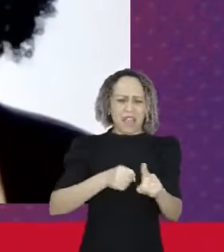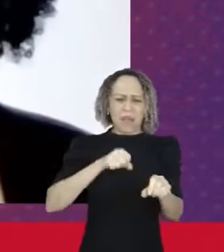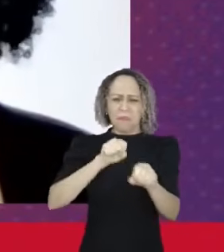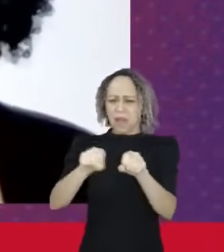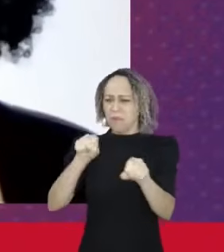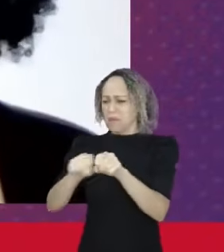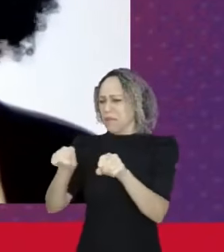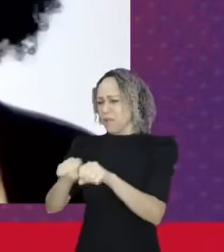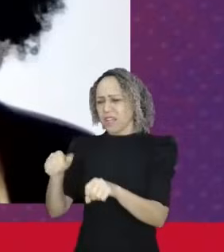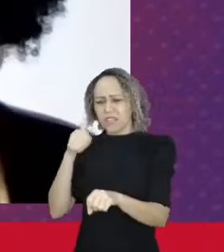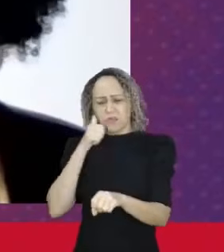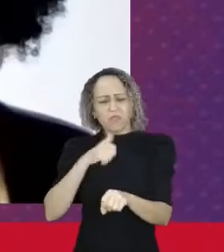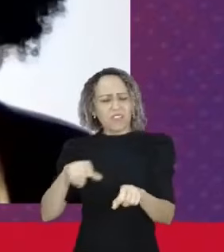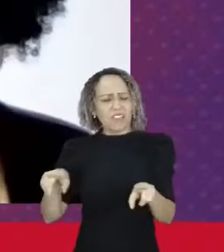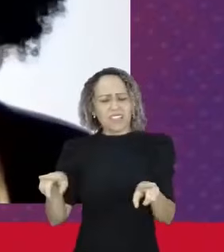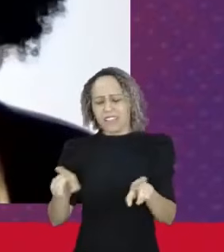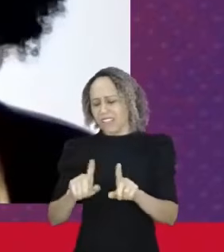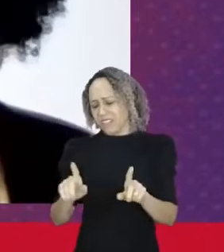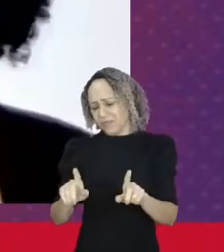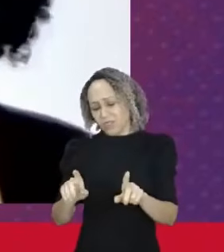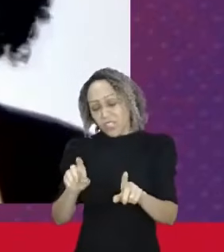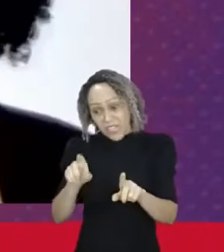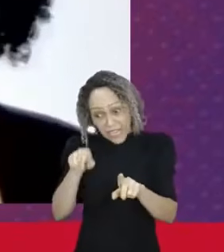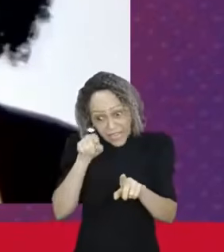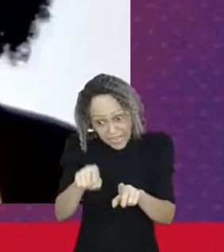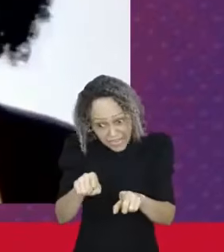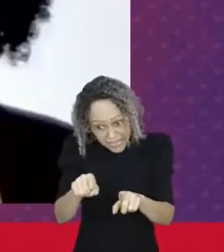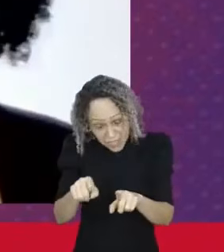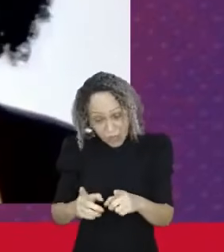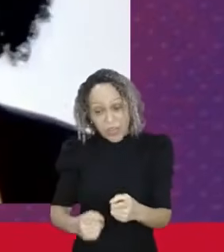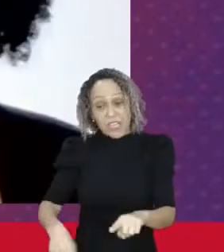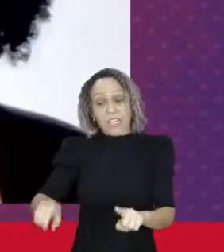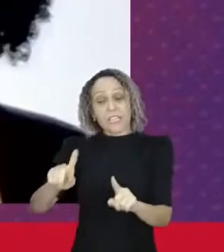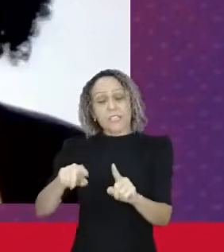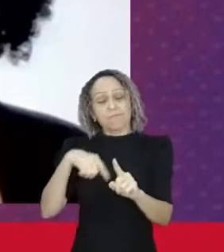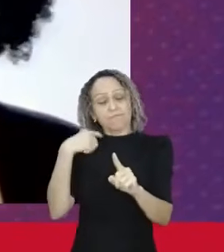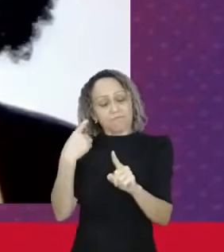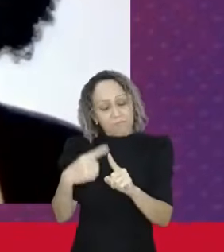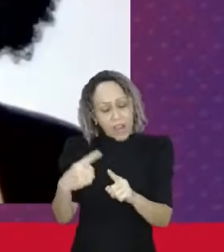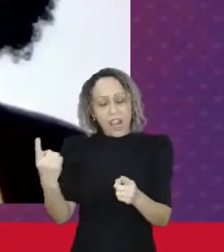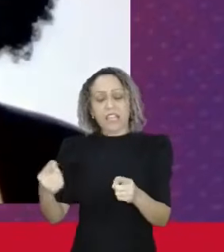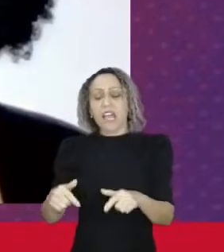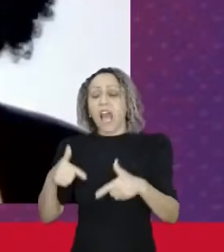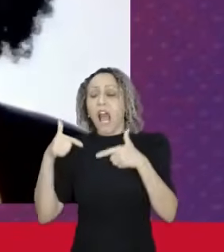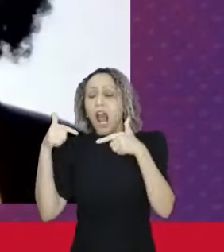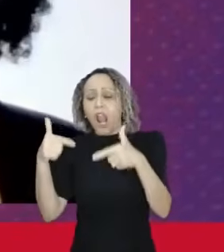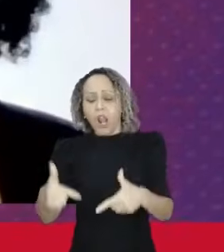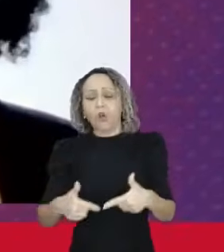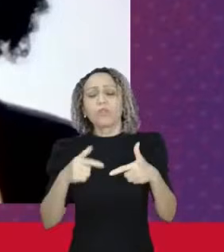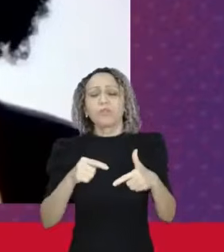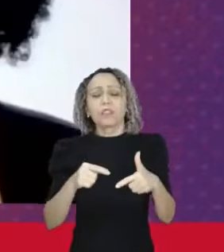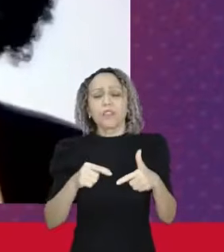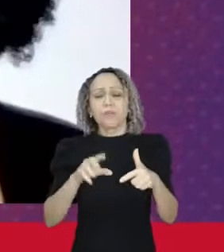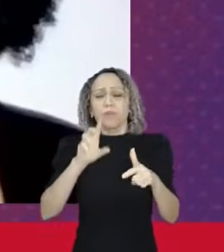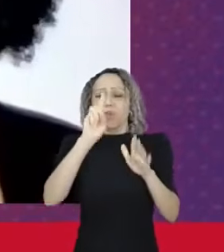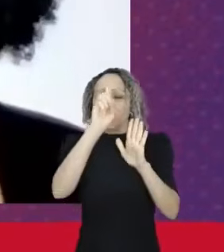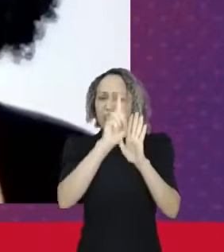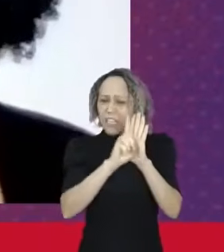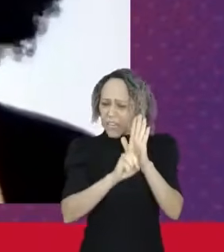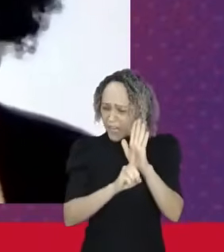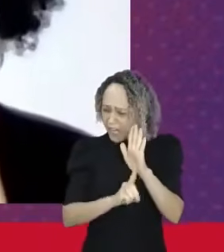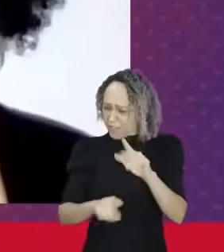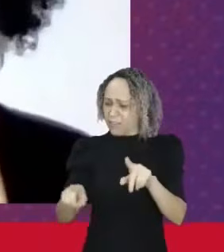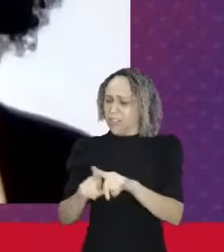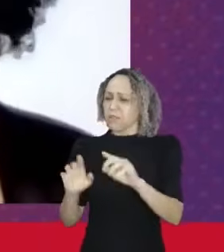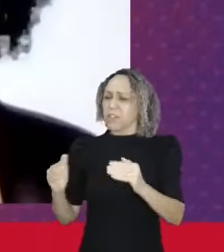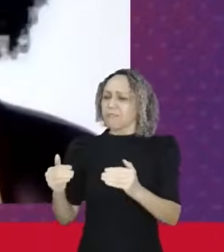também a luta por direitos civis e, principalmente, a luta por liberdades. E assim é na